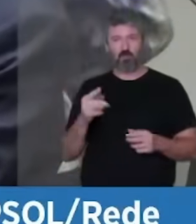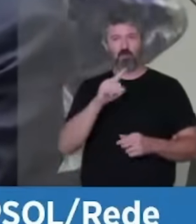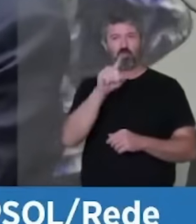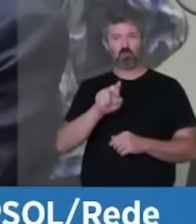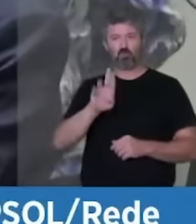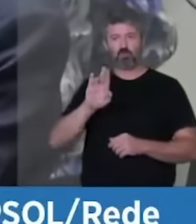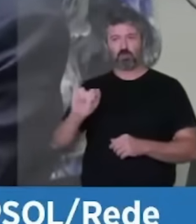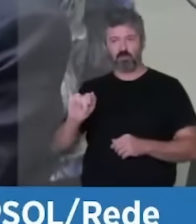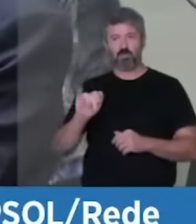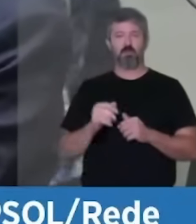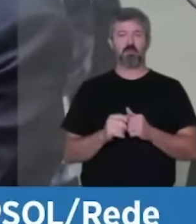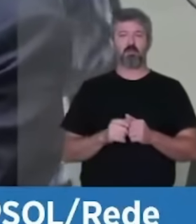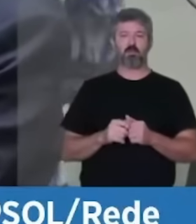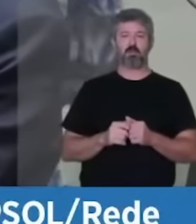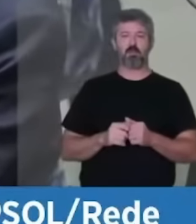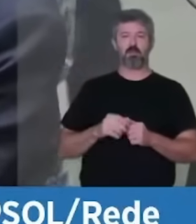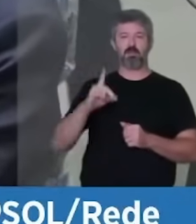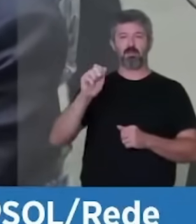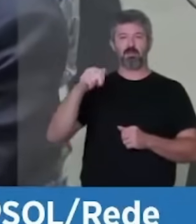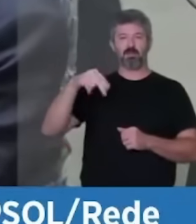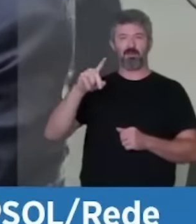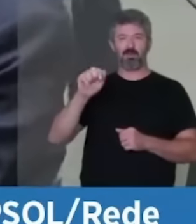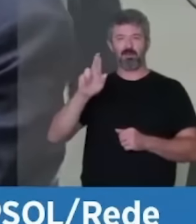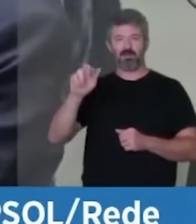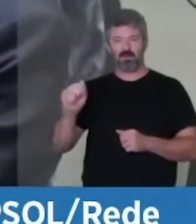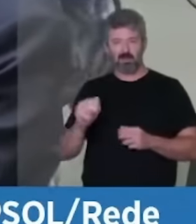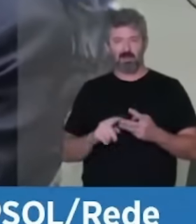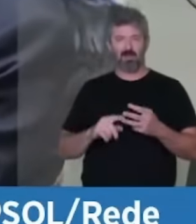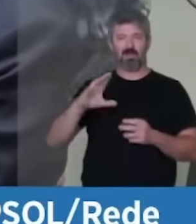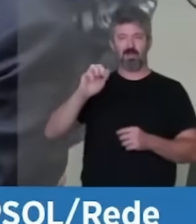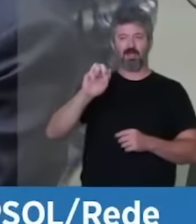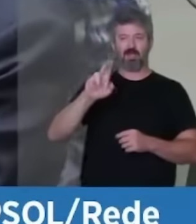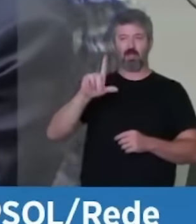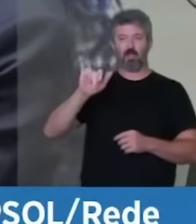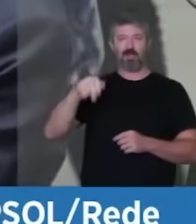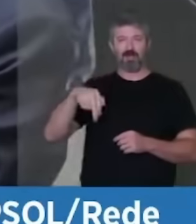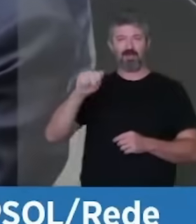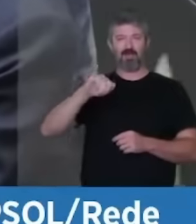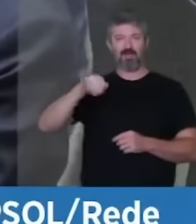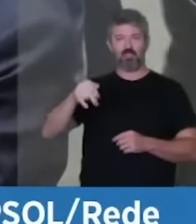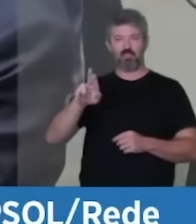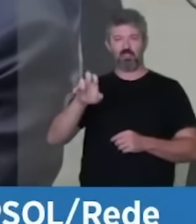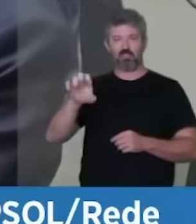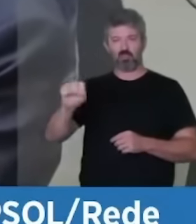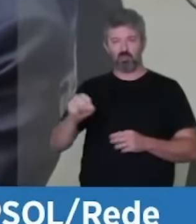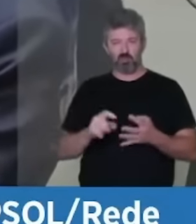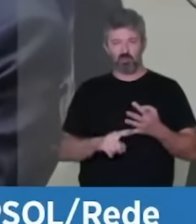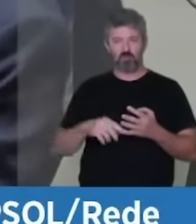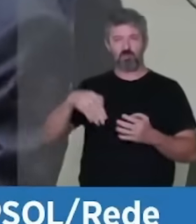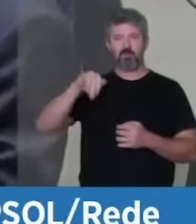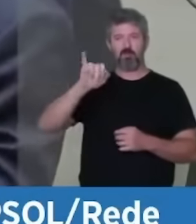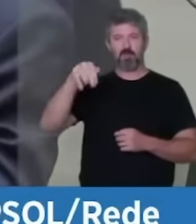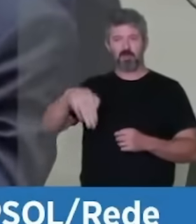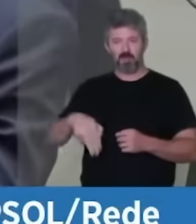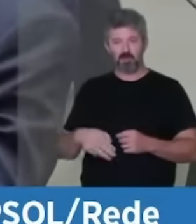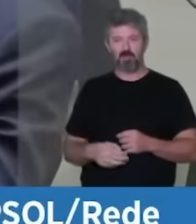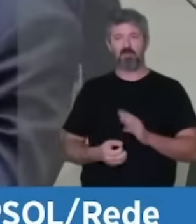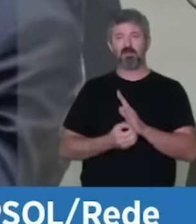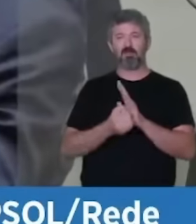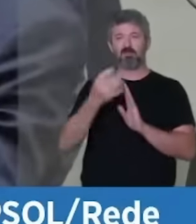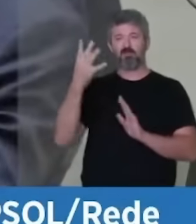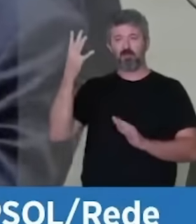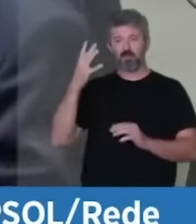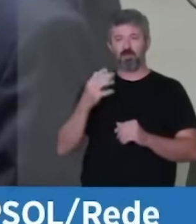dos Palmares, de Dandara, de Carolina Maria de Jesus, de Luísa Maim e de